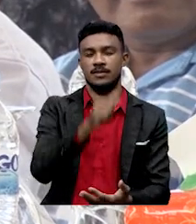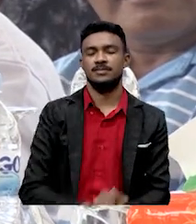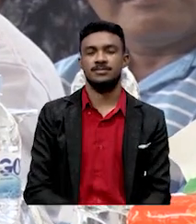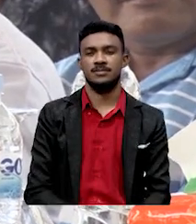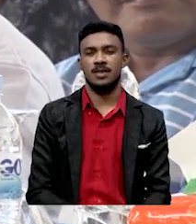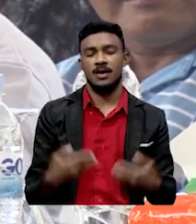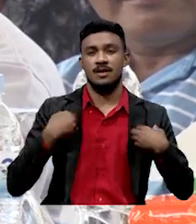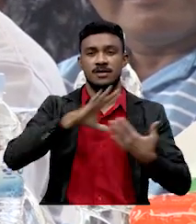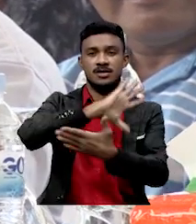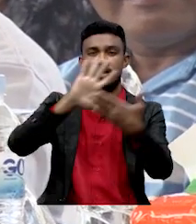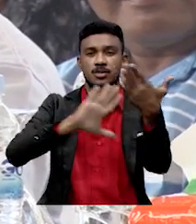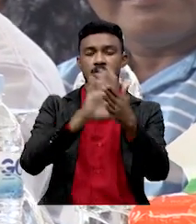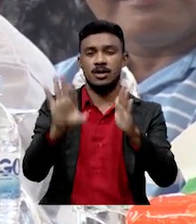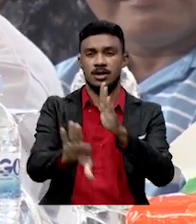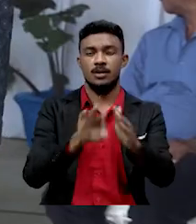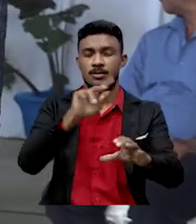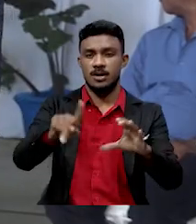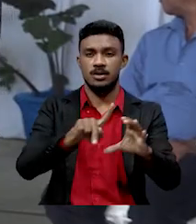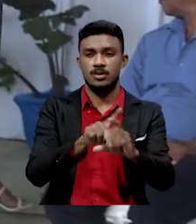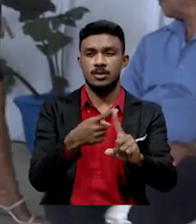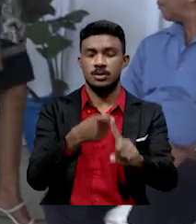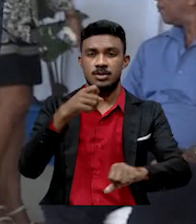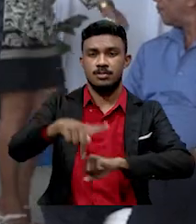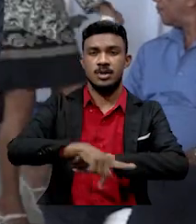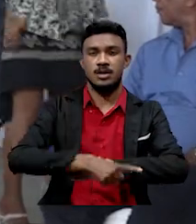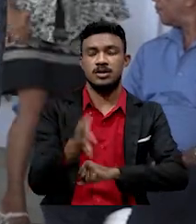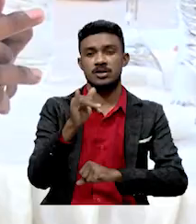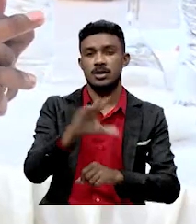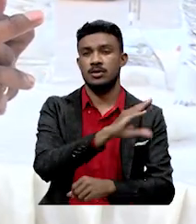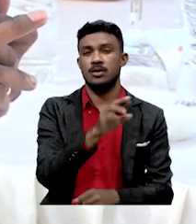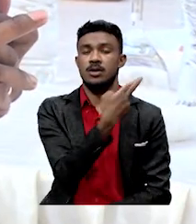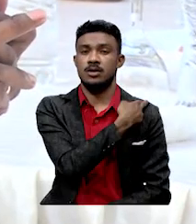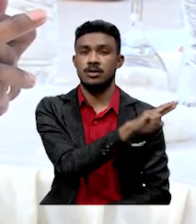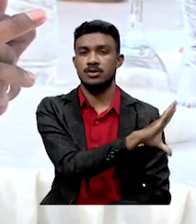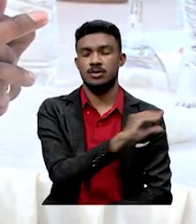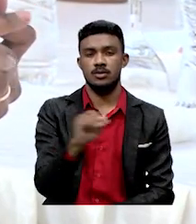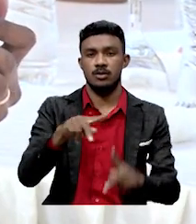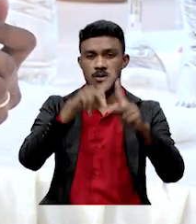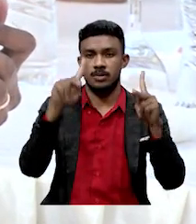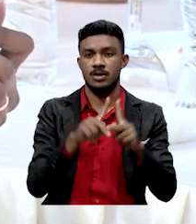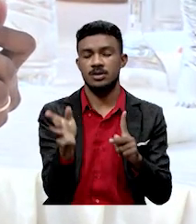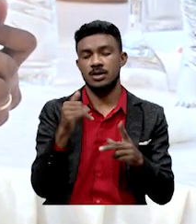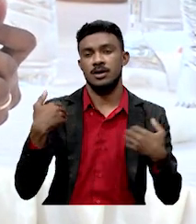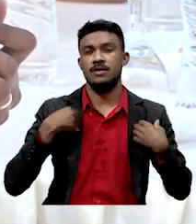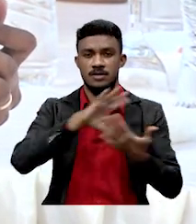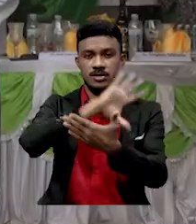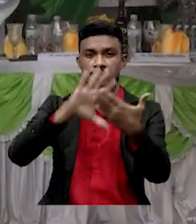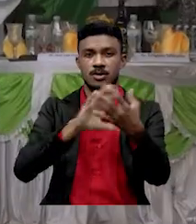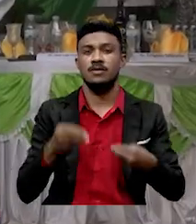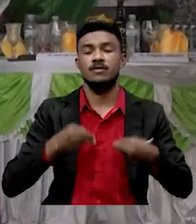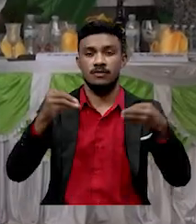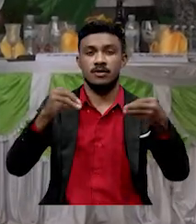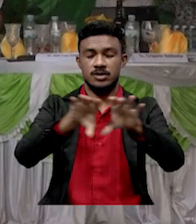E a cerimônia retam participação com o Partido Aliado Sira, religioso, empresário. E a cerimônia mos entrega